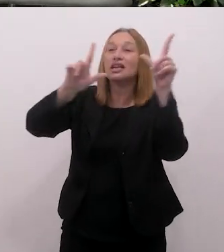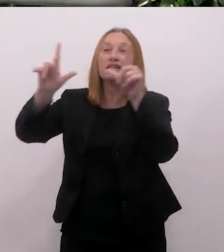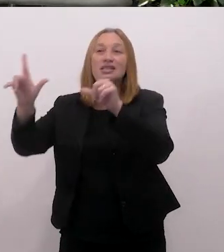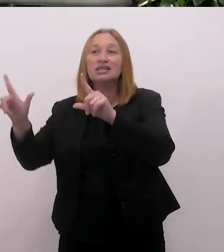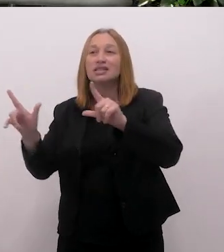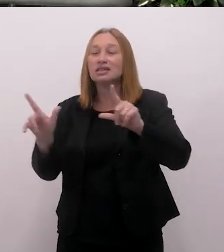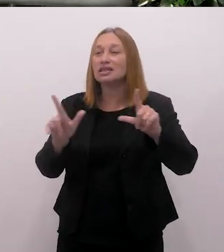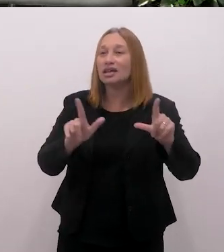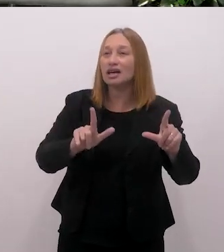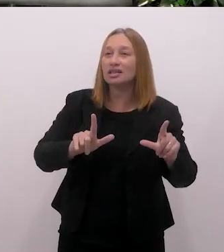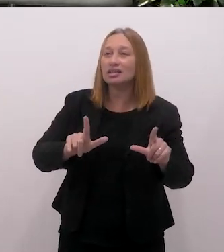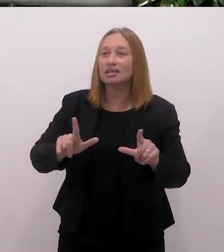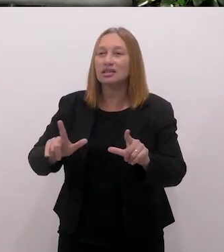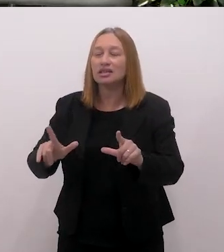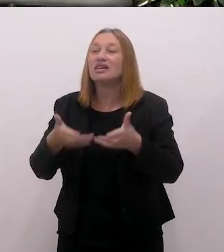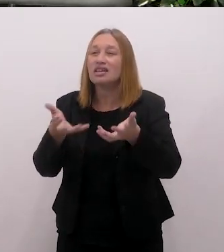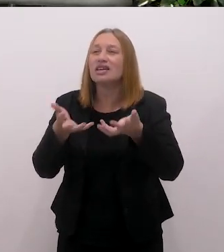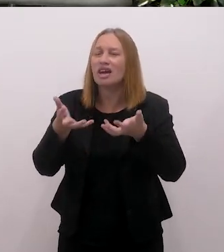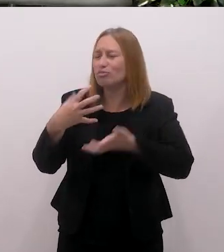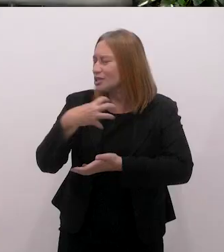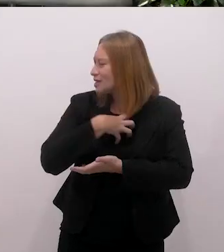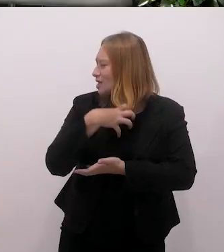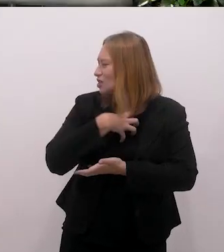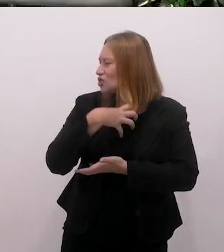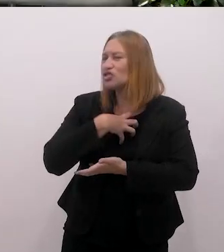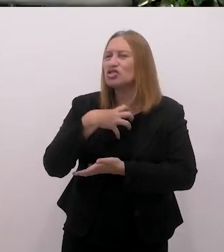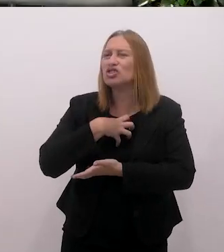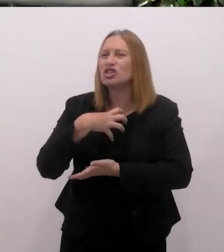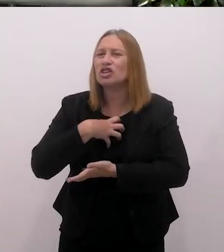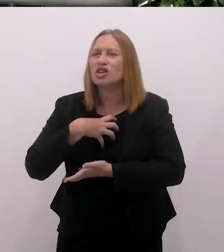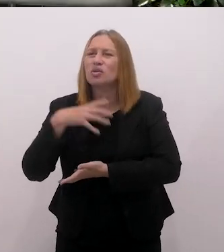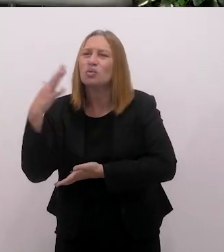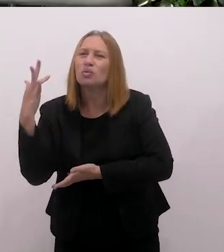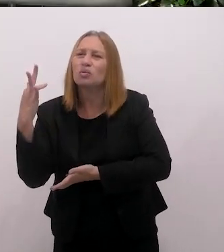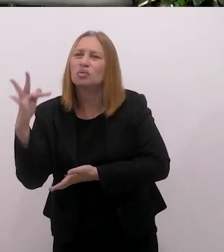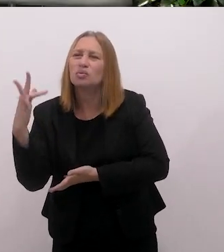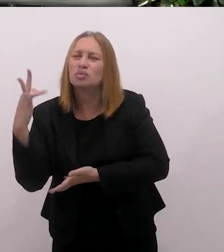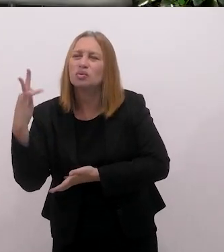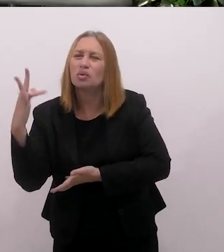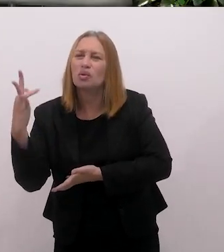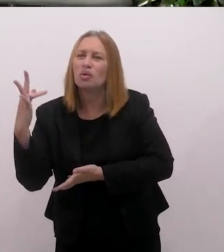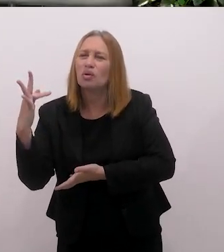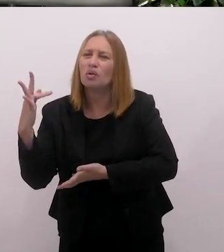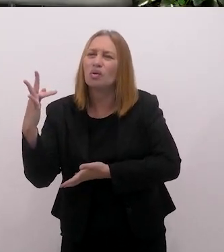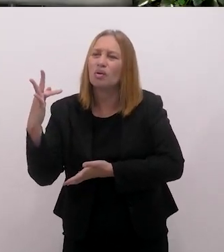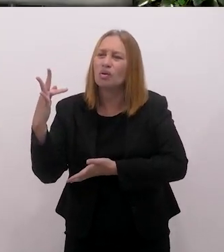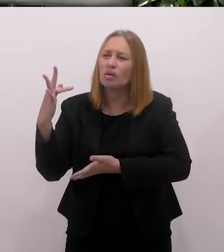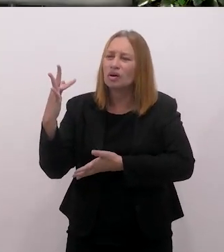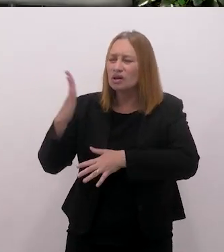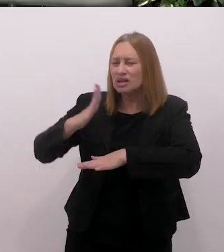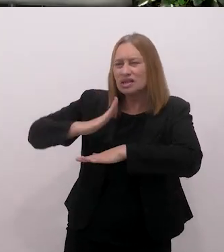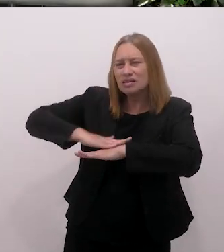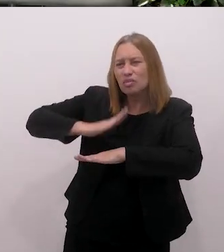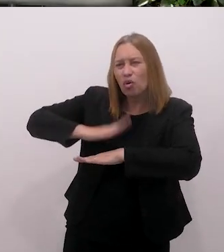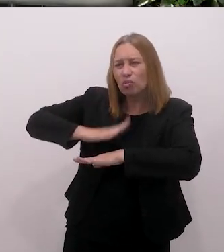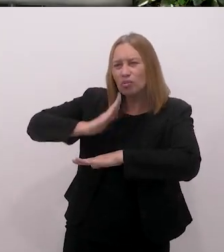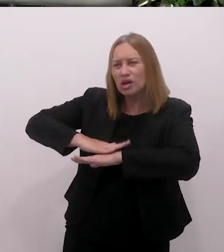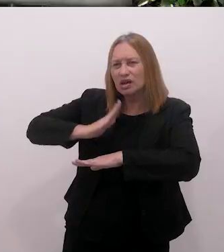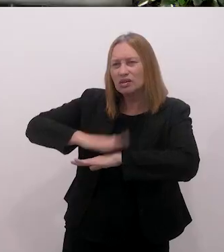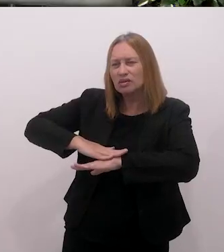a madrugada. Quero sentir a dor dessa